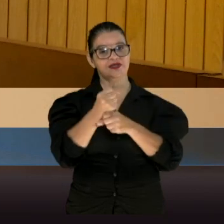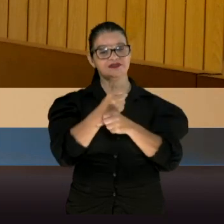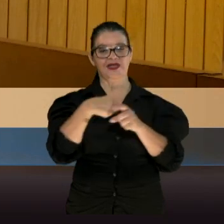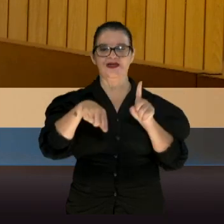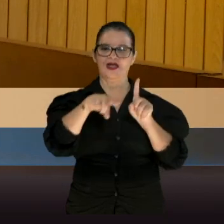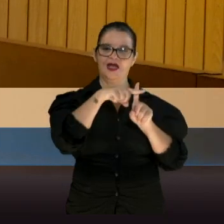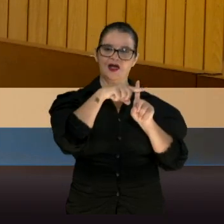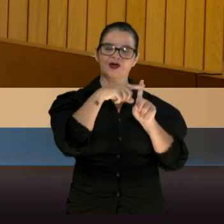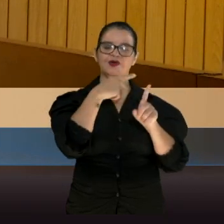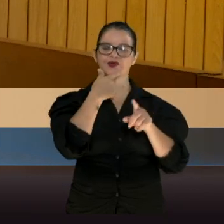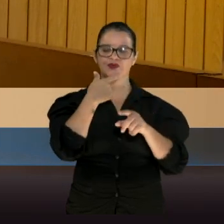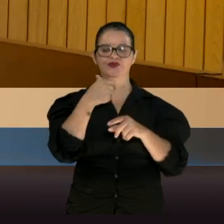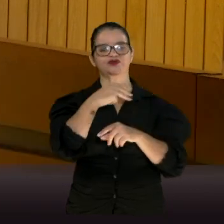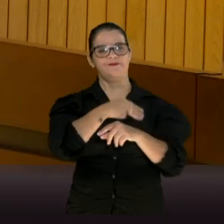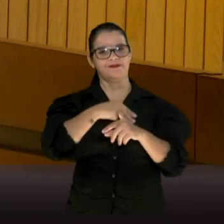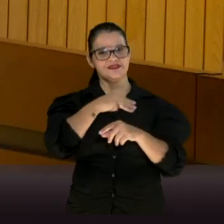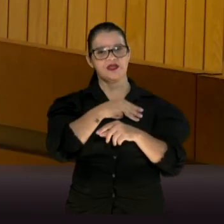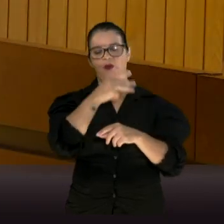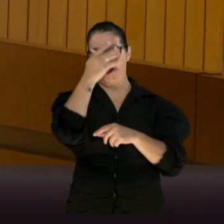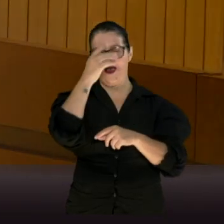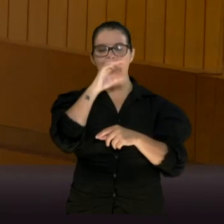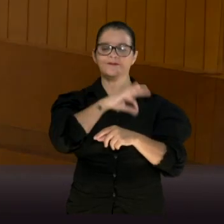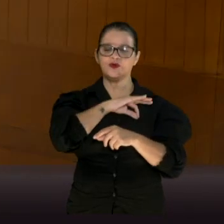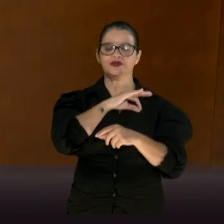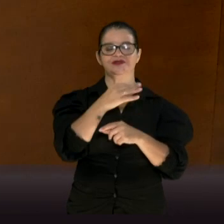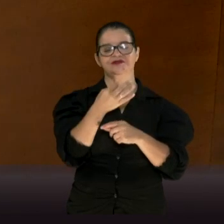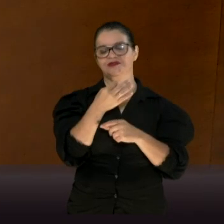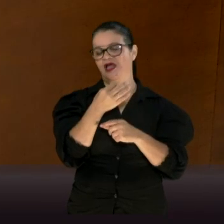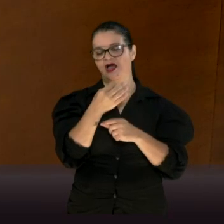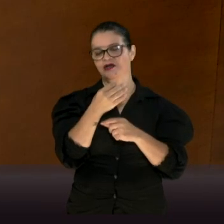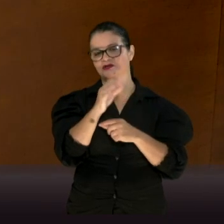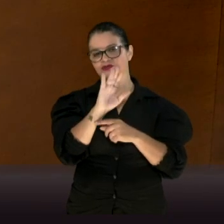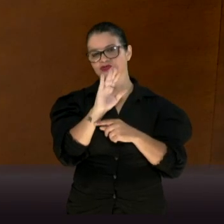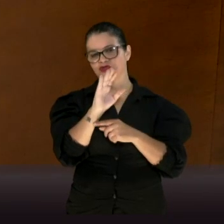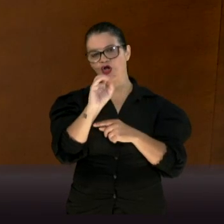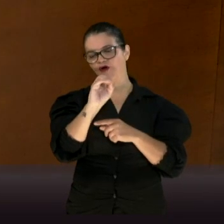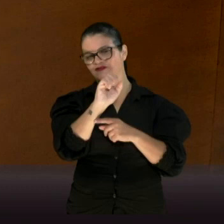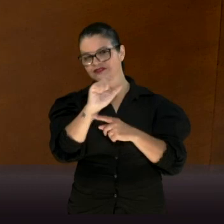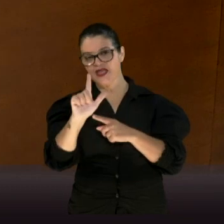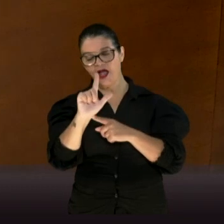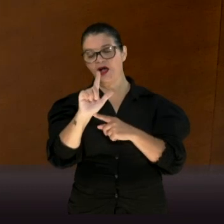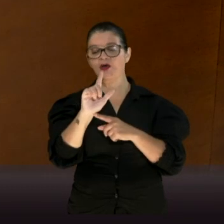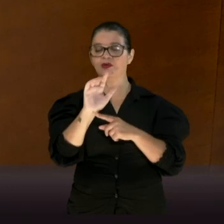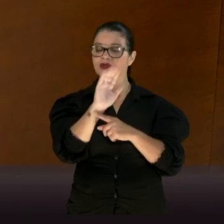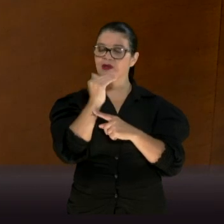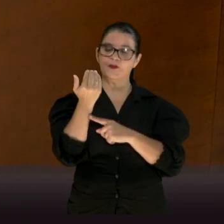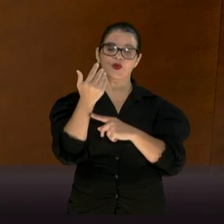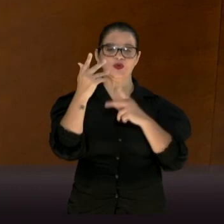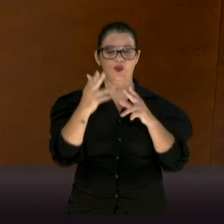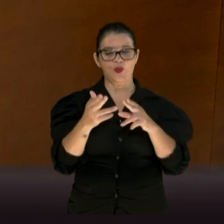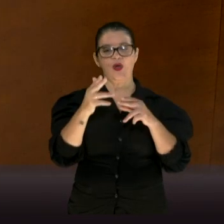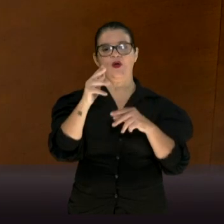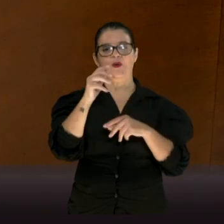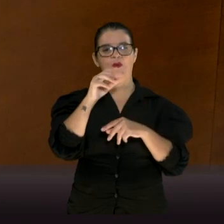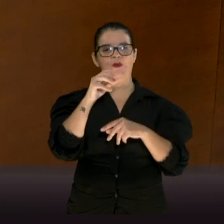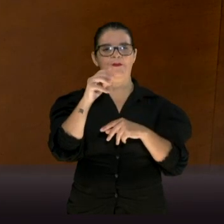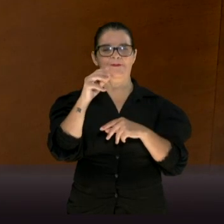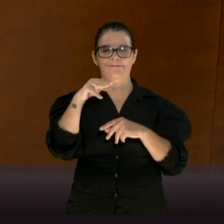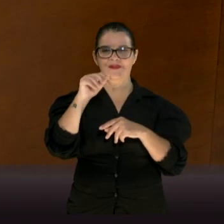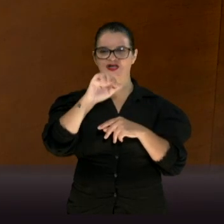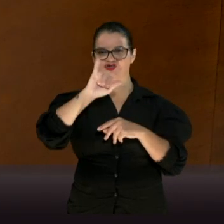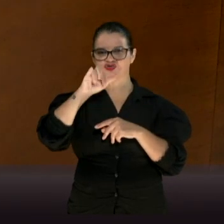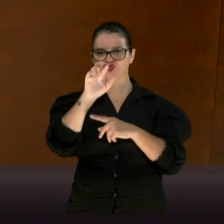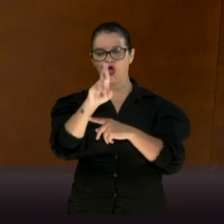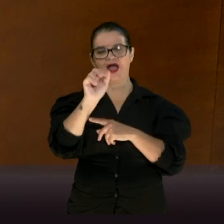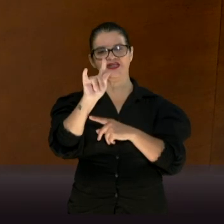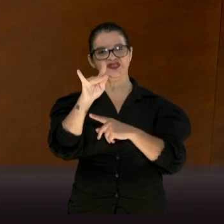de Sangue, a policiais militares, oficiais que perderam a vida, como o Major Alexandre, lá em Brasília, né? A familiares